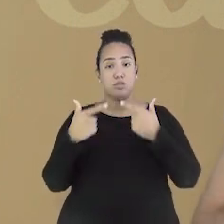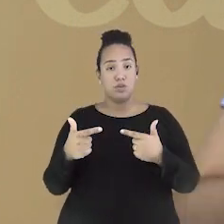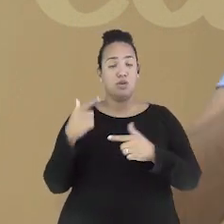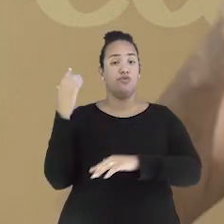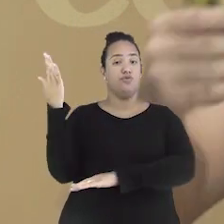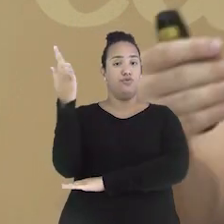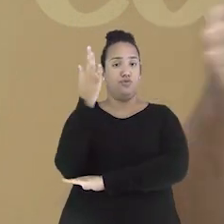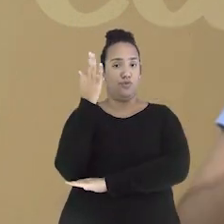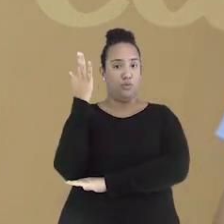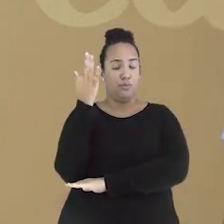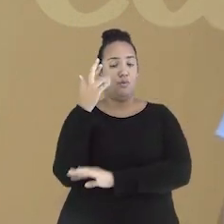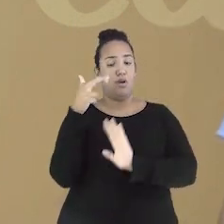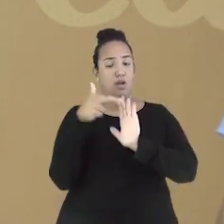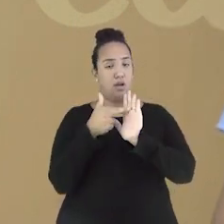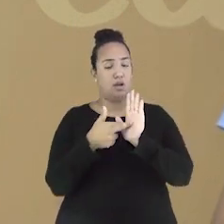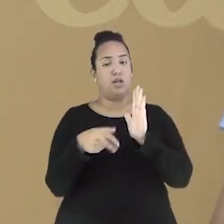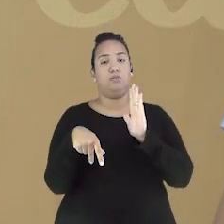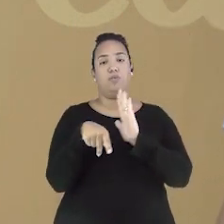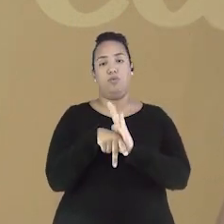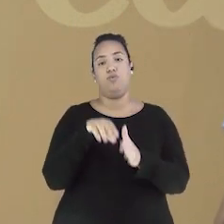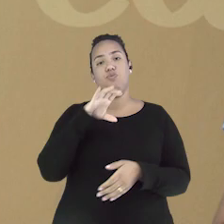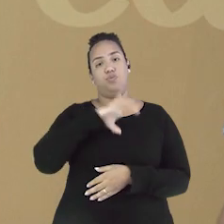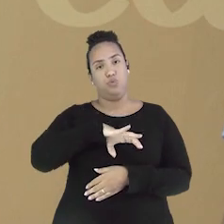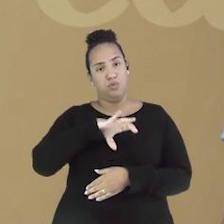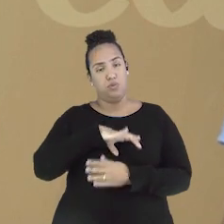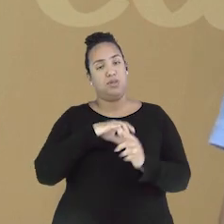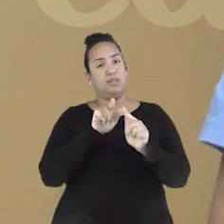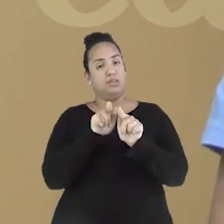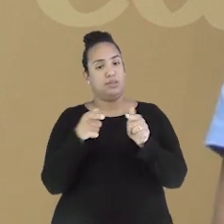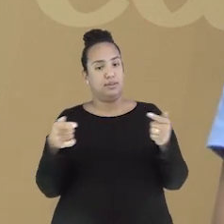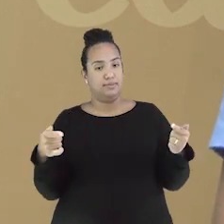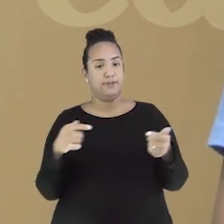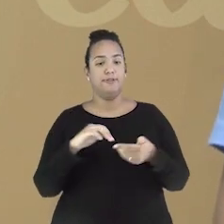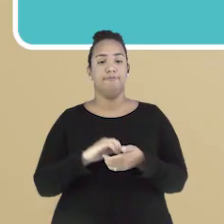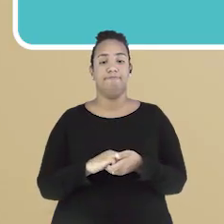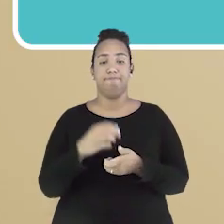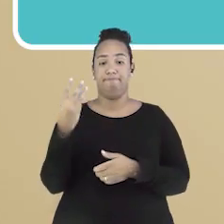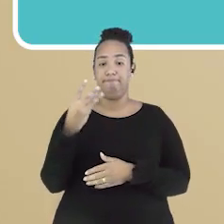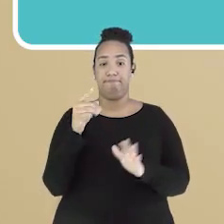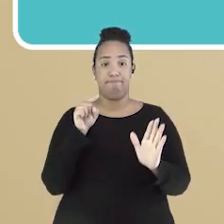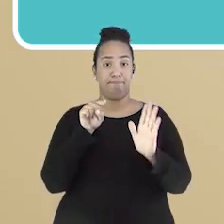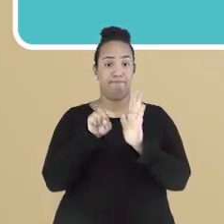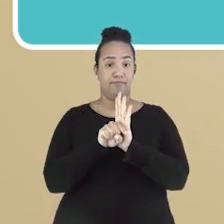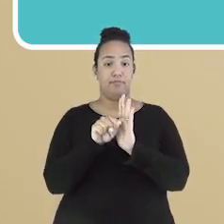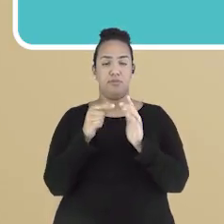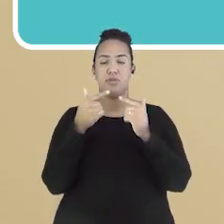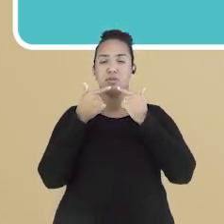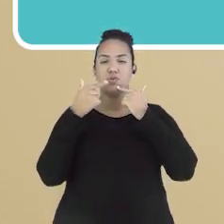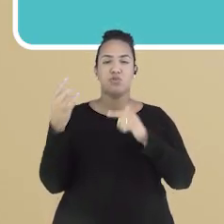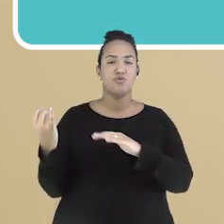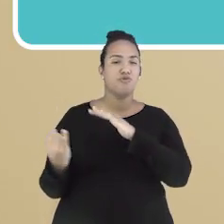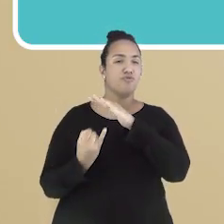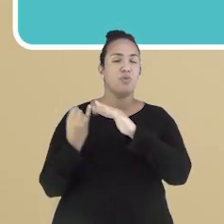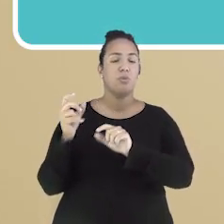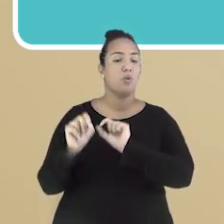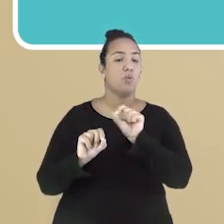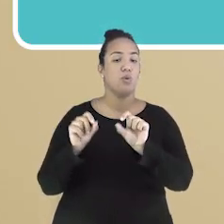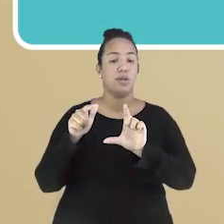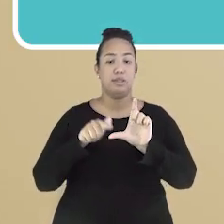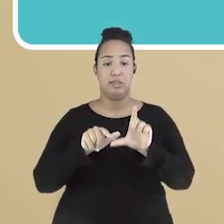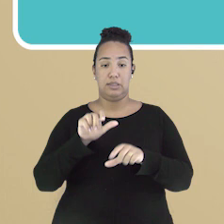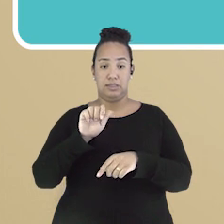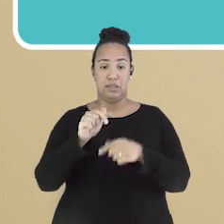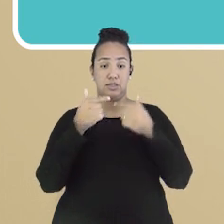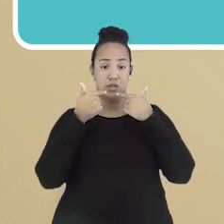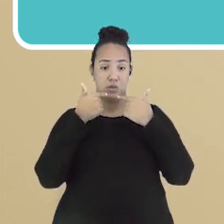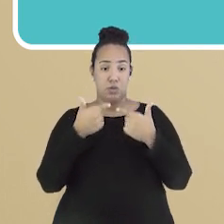a variante mais formal do português, que segue as regras gramaticais. Questão 3. O que é a norma coloquial?